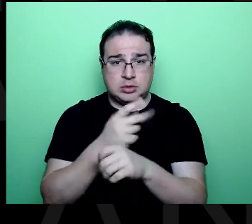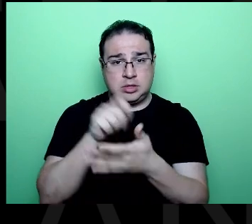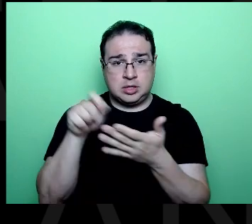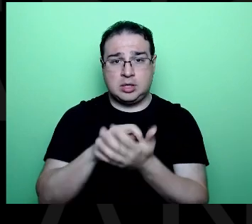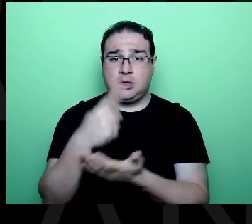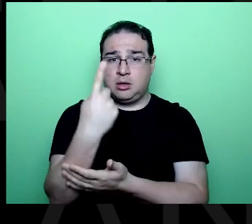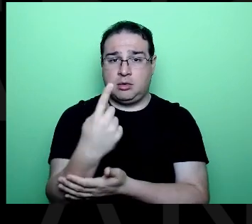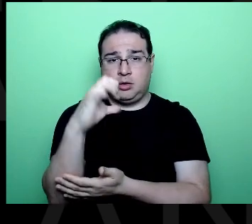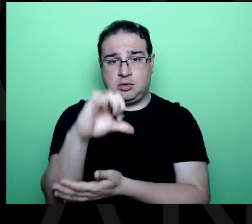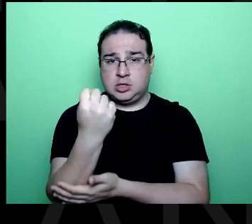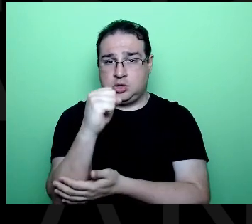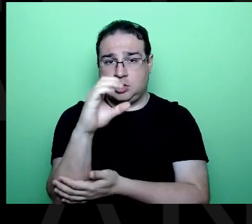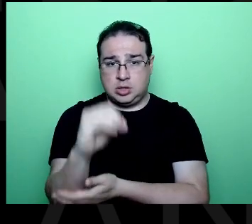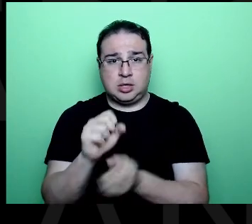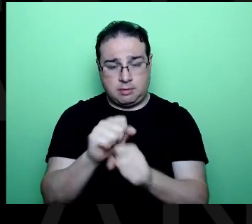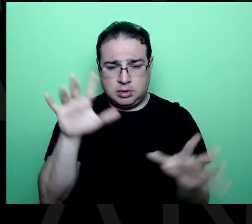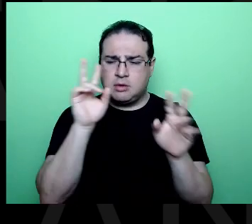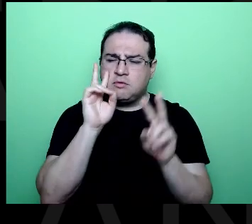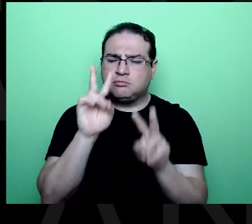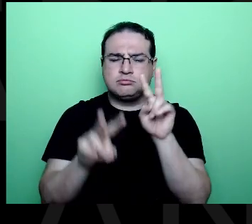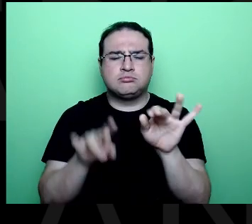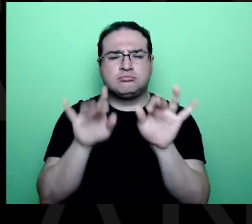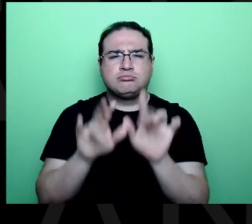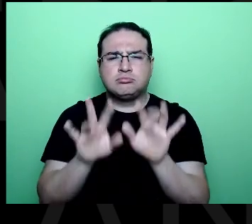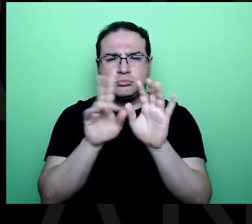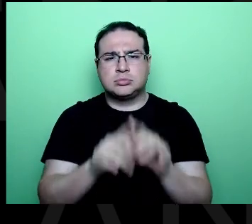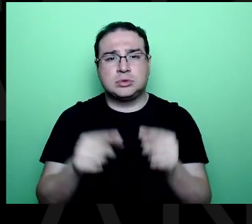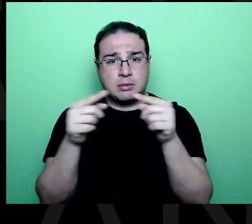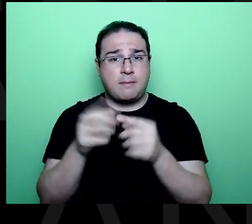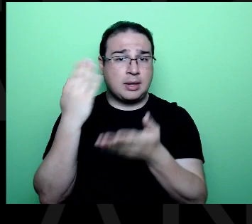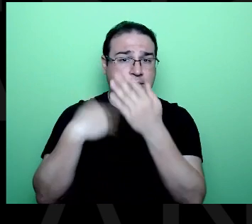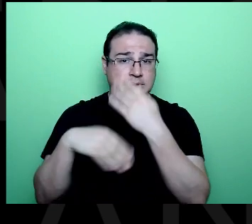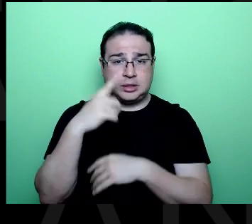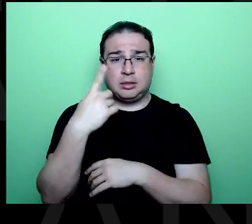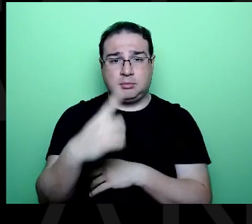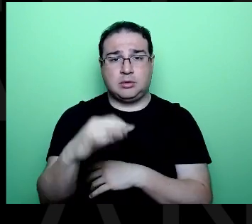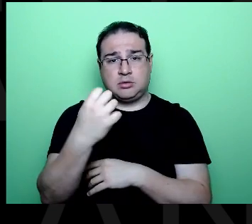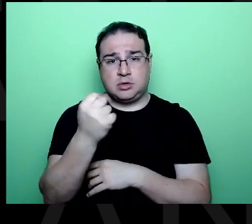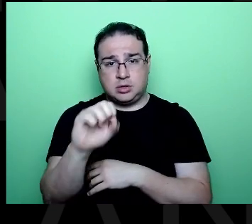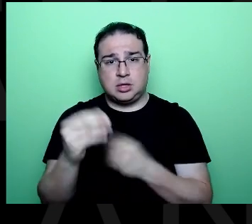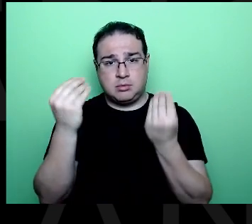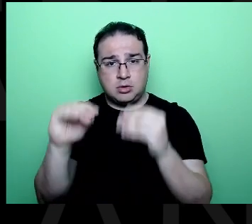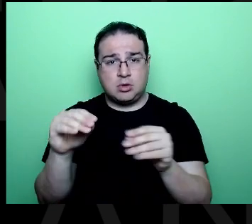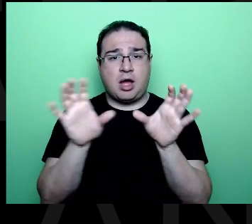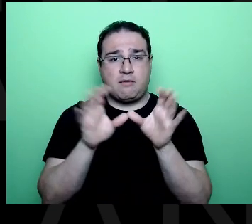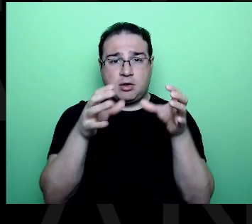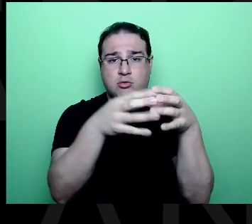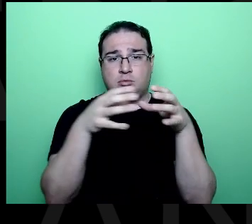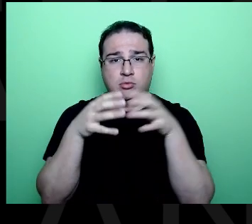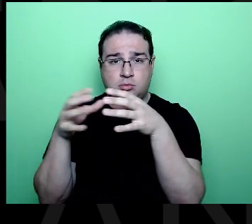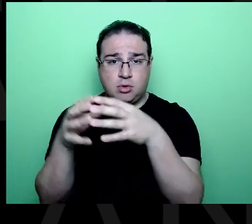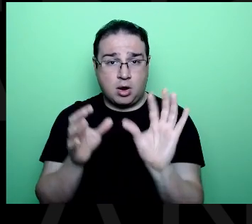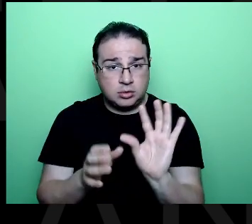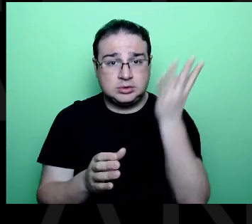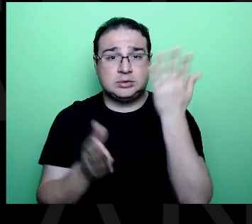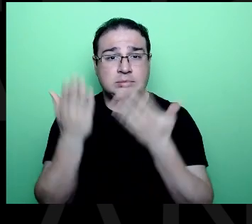sobre 1980, eu abria todos os meus arquivos e ia lá. Fulano em 1980, Beltrano em 1980, o que está